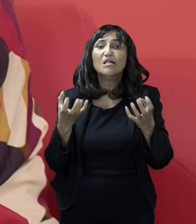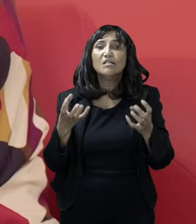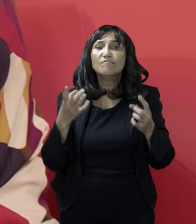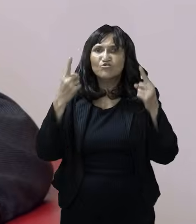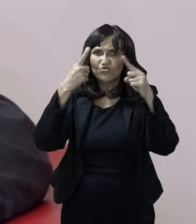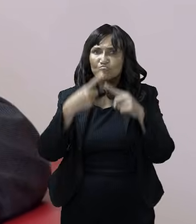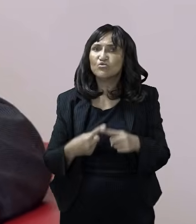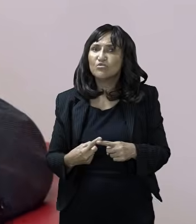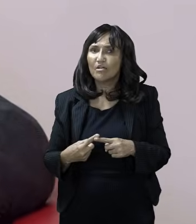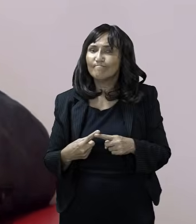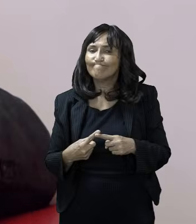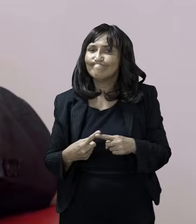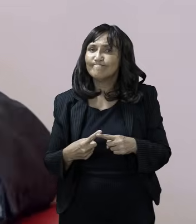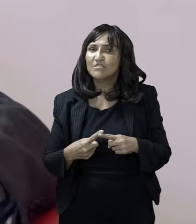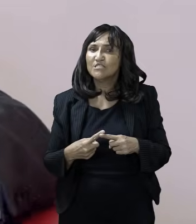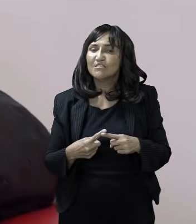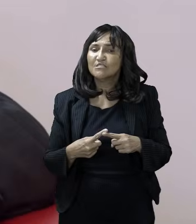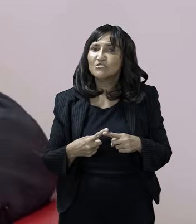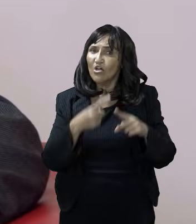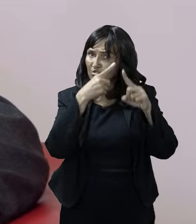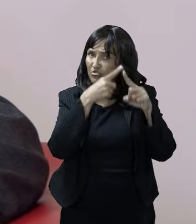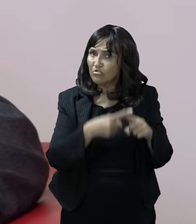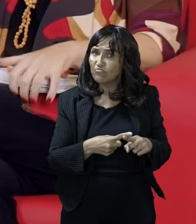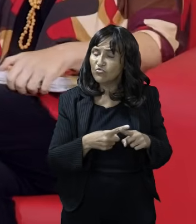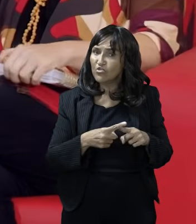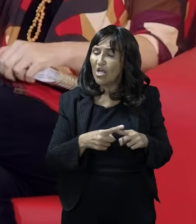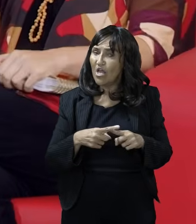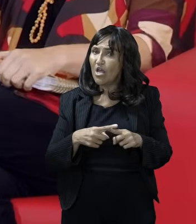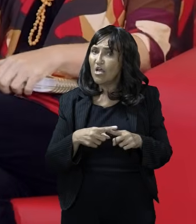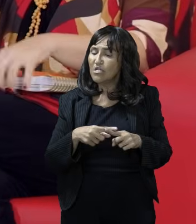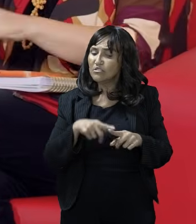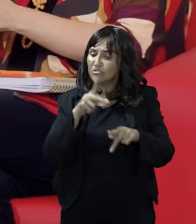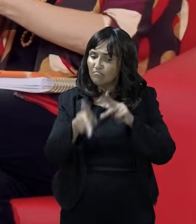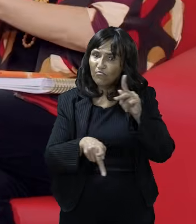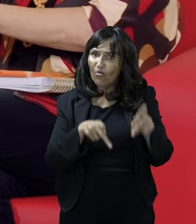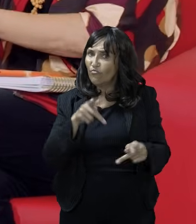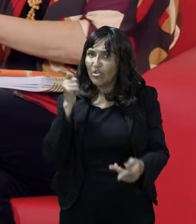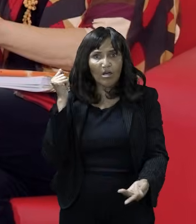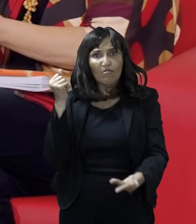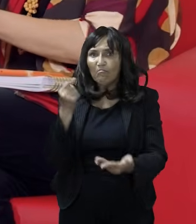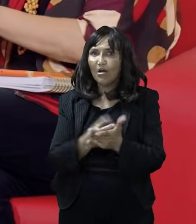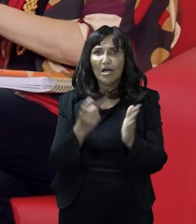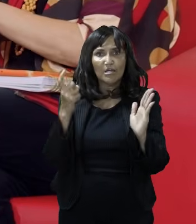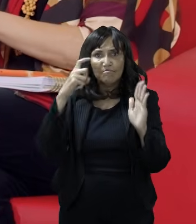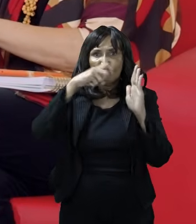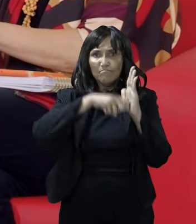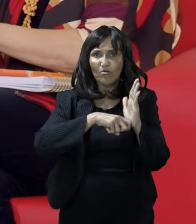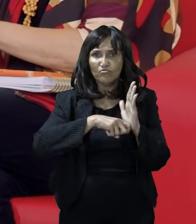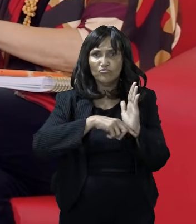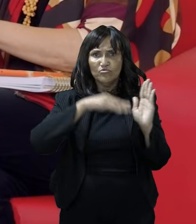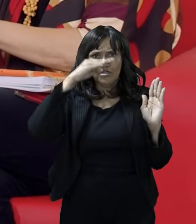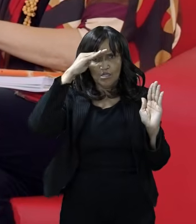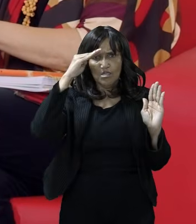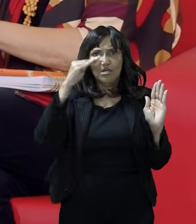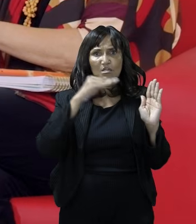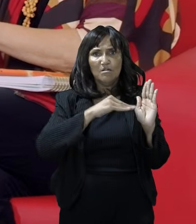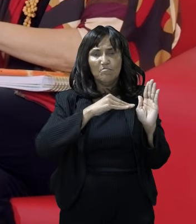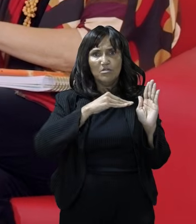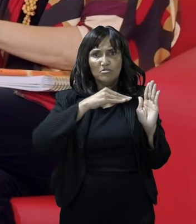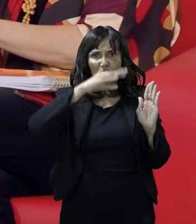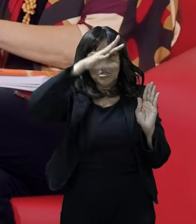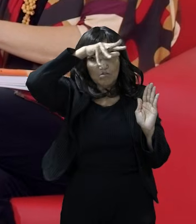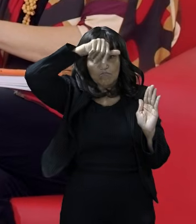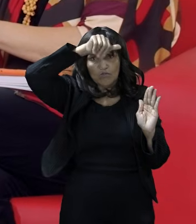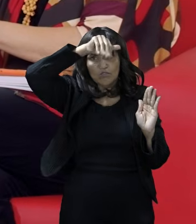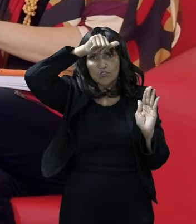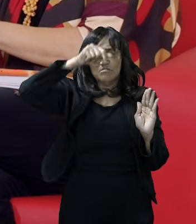isso que a nossa briga é esse povo que não paga imposto. É o povo que bate continência pro Trump, entendeu?